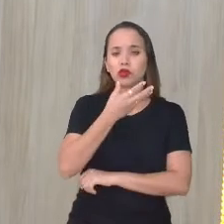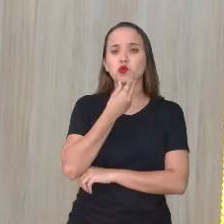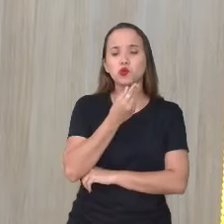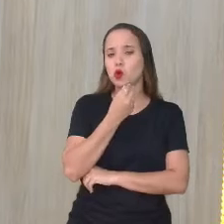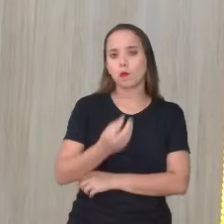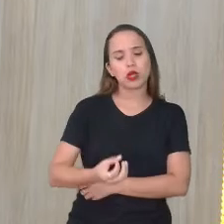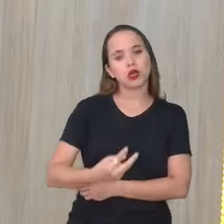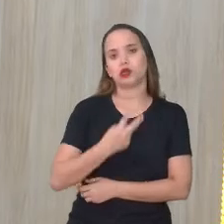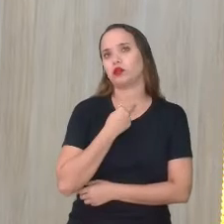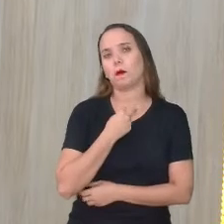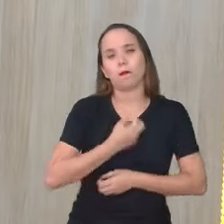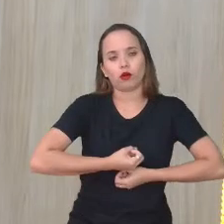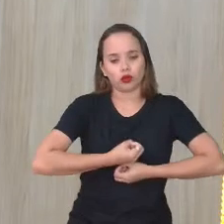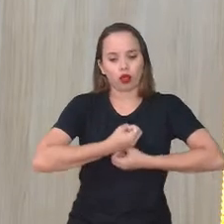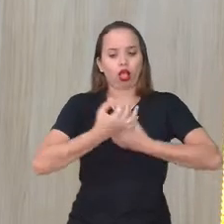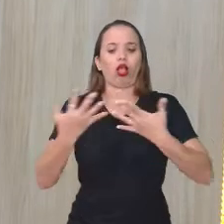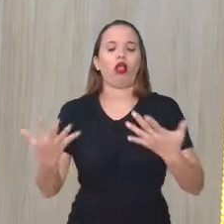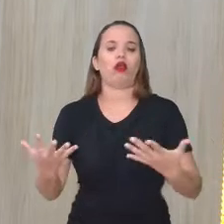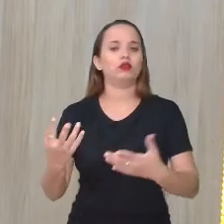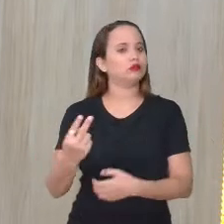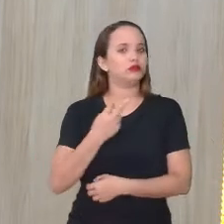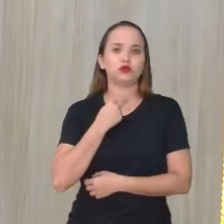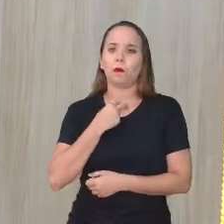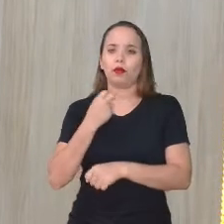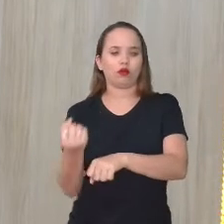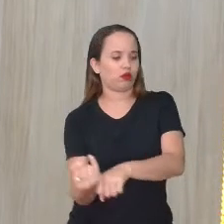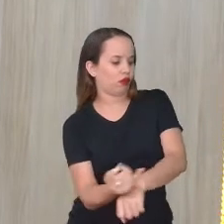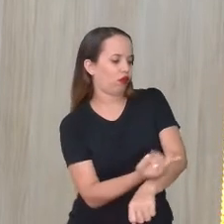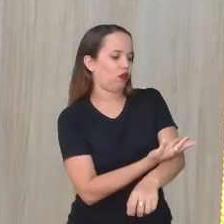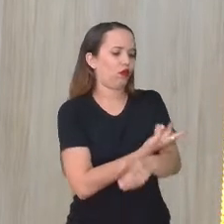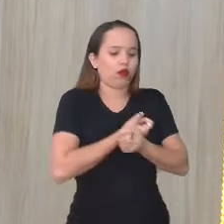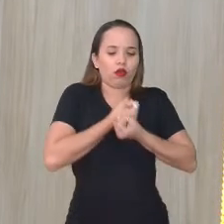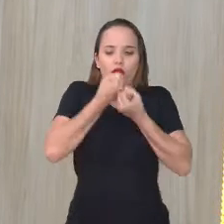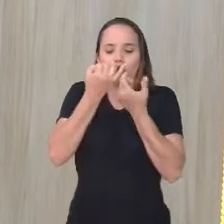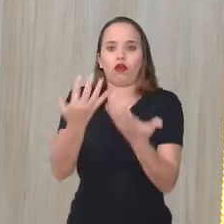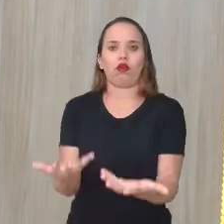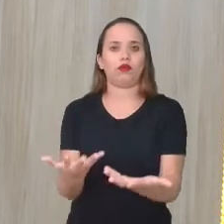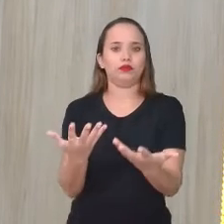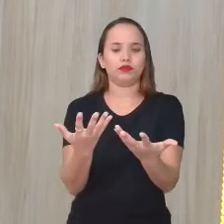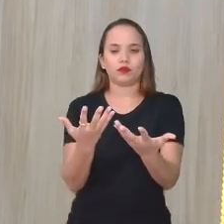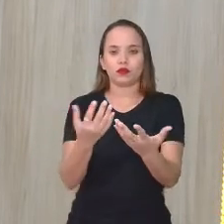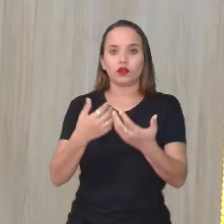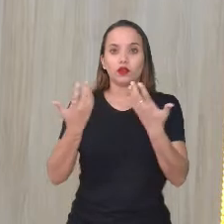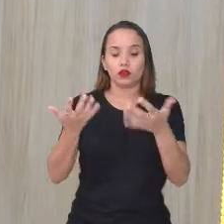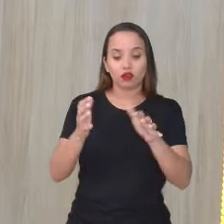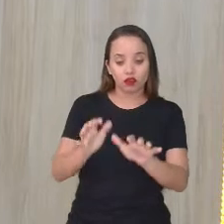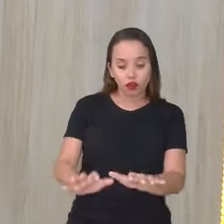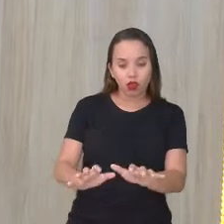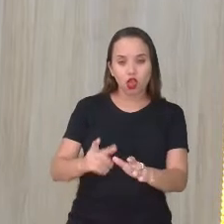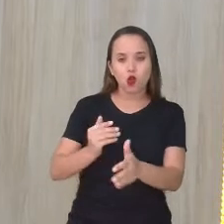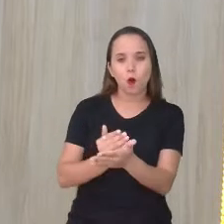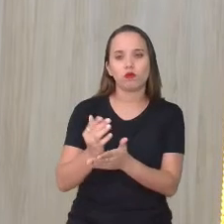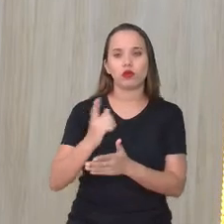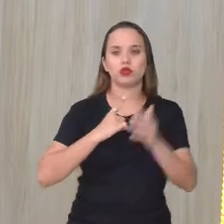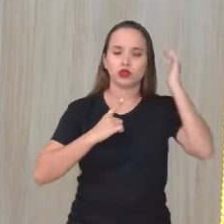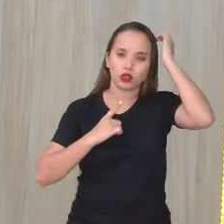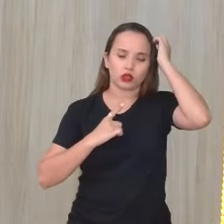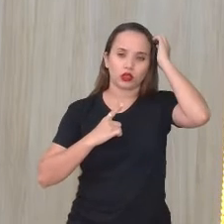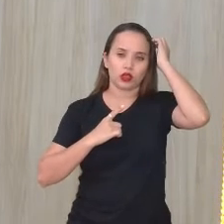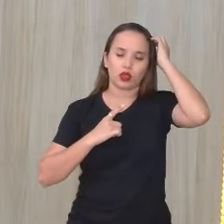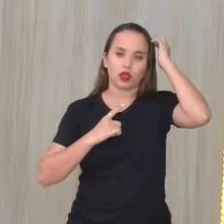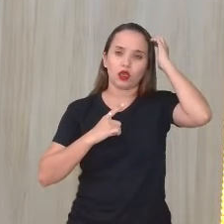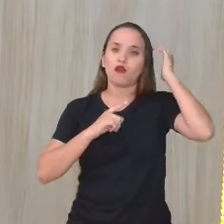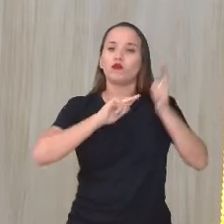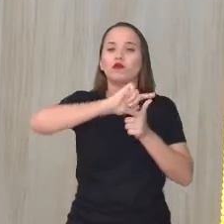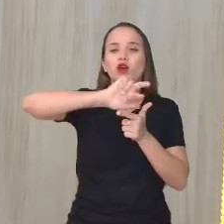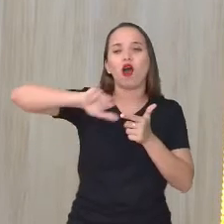Não poder se colocar da forma como gostaria. E aí vem gerando uma série de transtornos mentais.